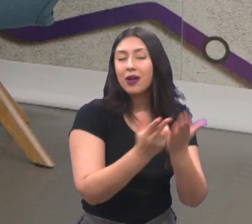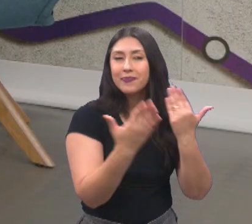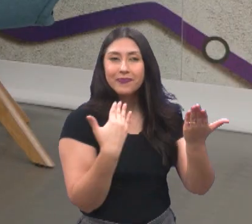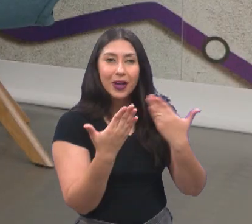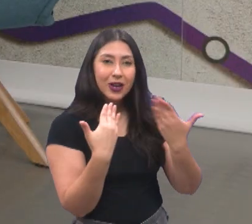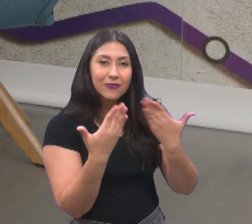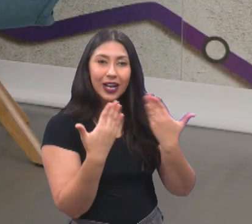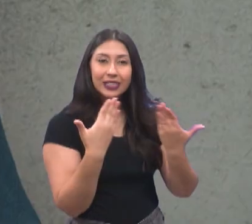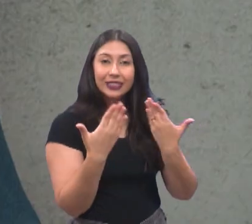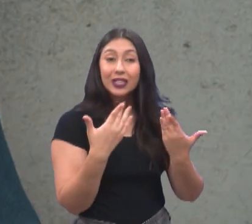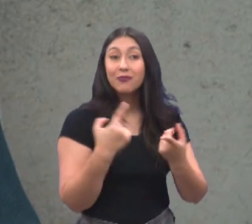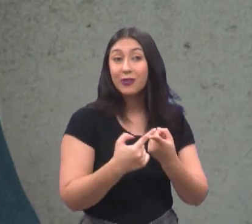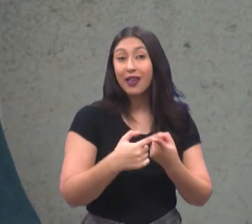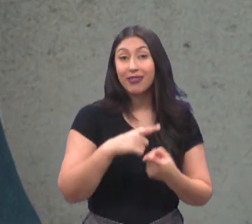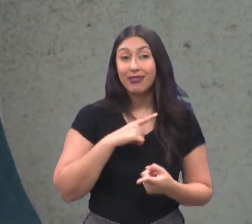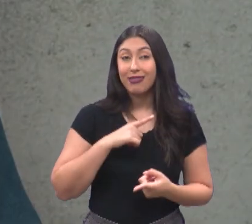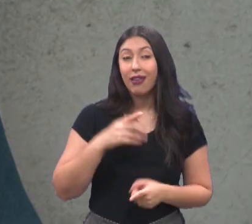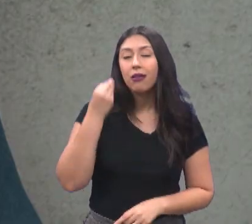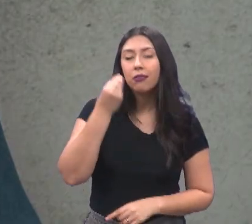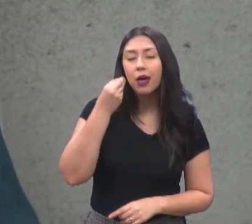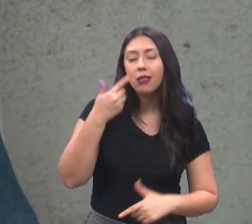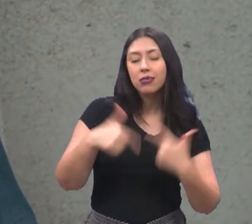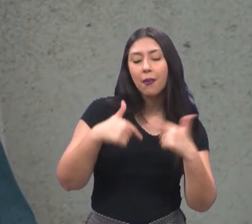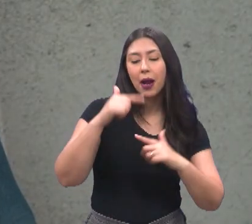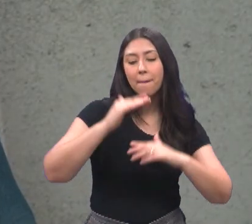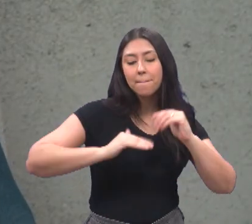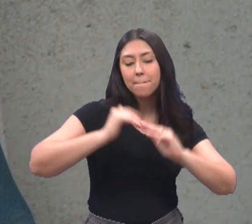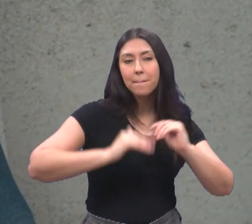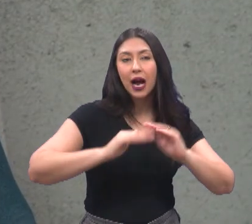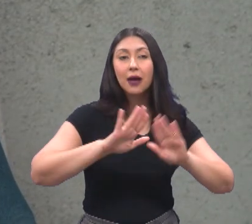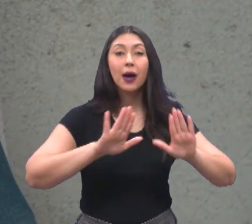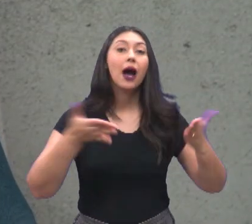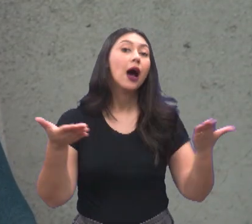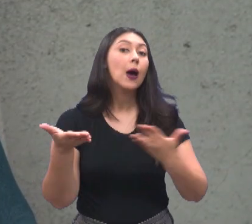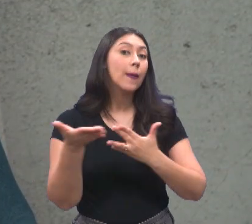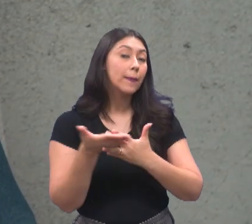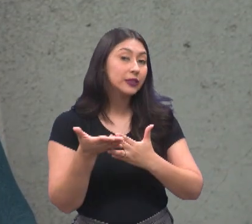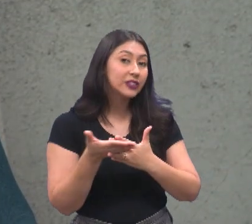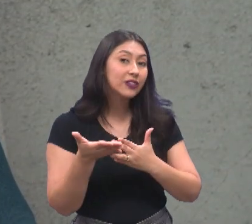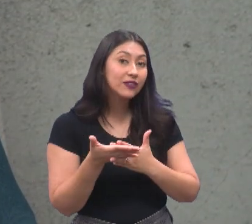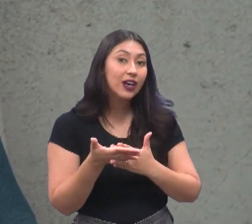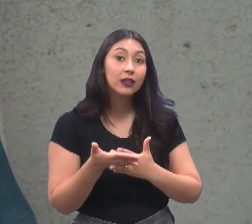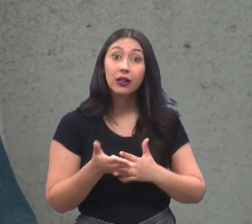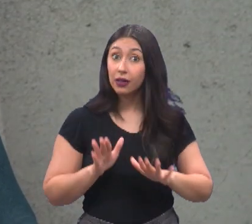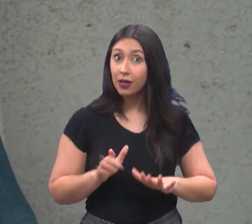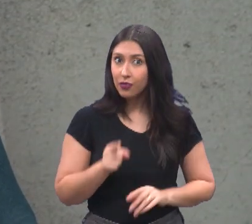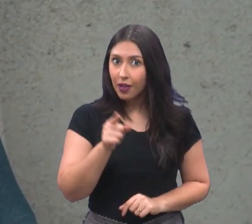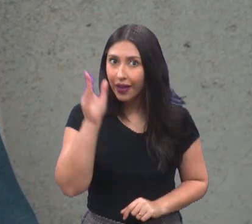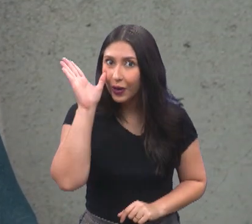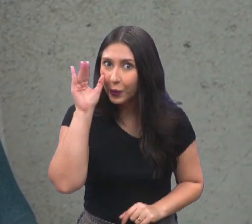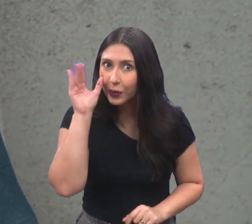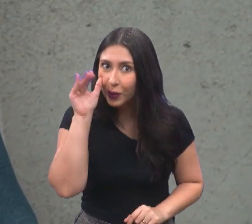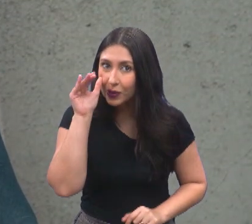bloco, que tem um mercado na prática. Então a gente vai dar aqui, Verônica, uma primeira pausa aqui no nosso papo, mas tenho certeza que você aí, ó, tá curioso, não é? Para ver